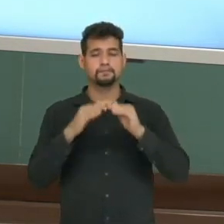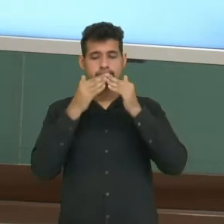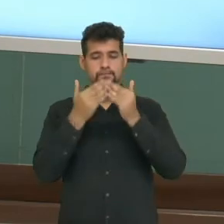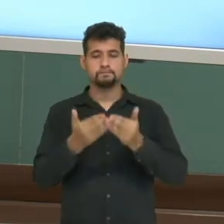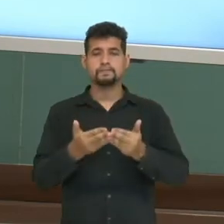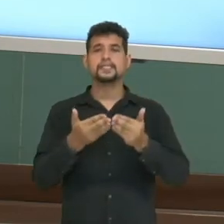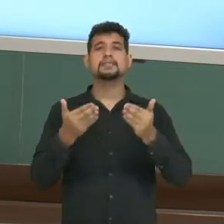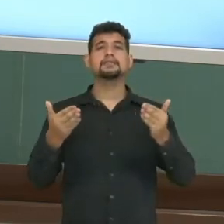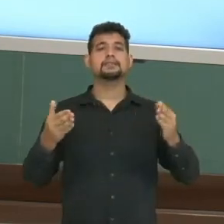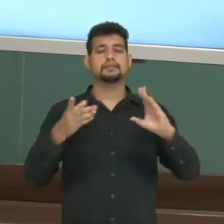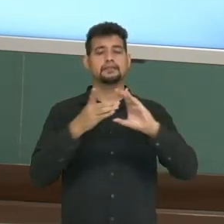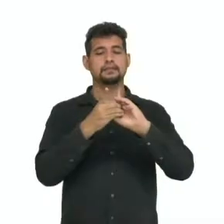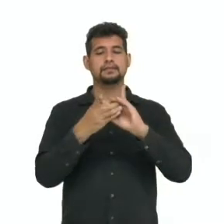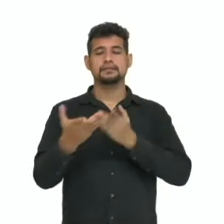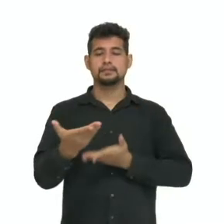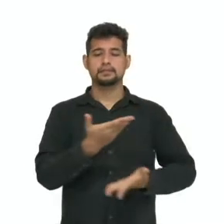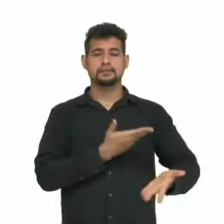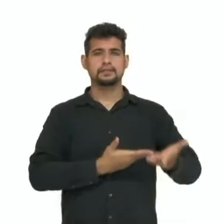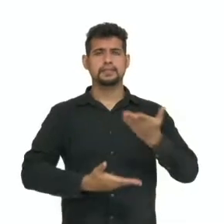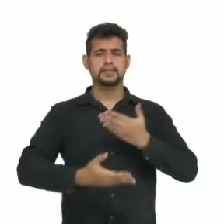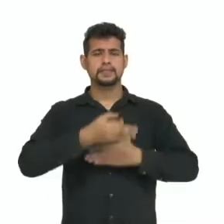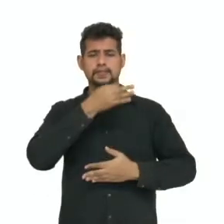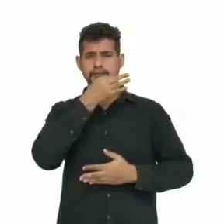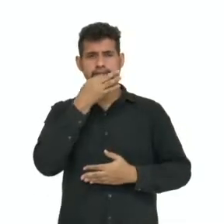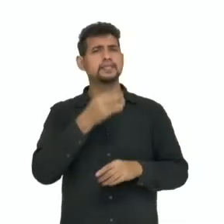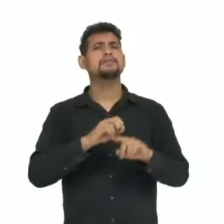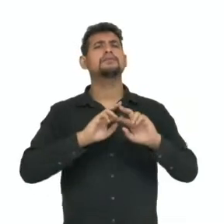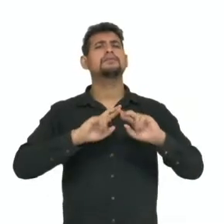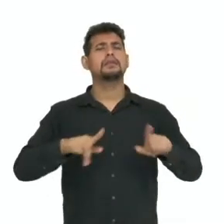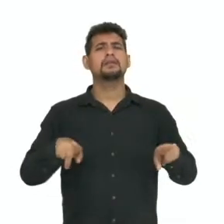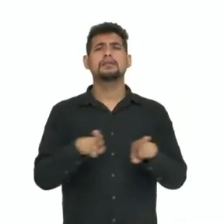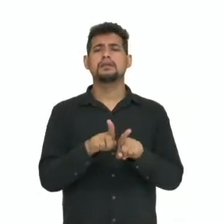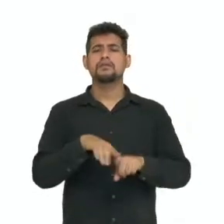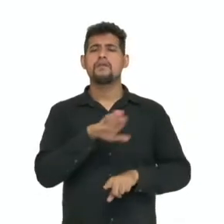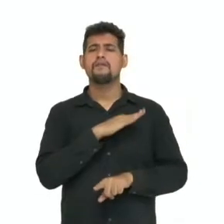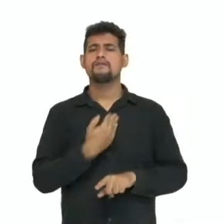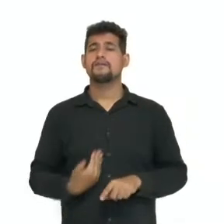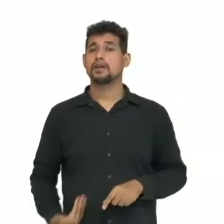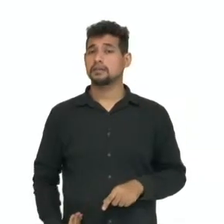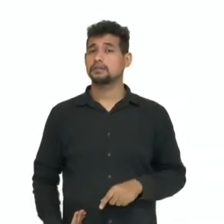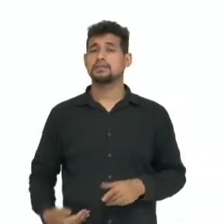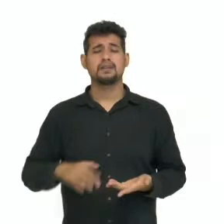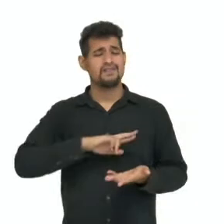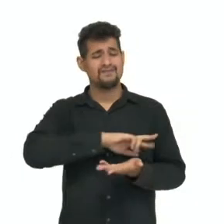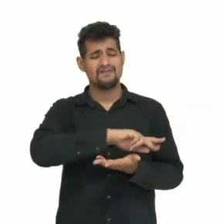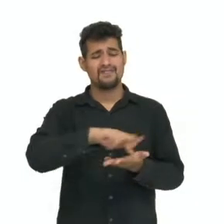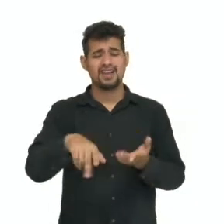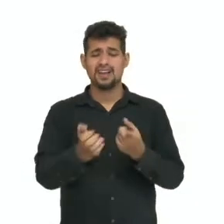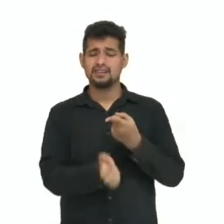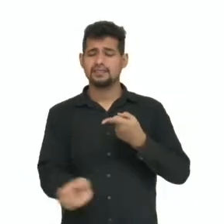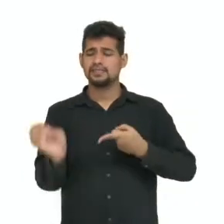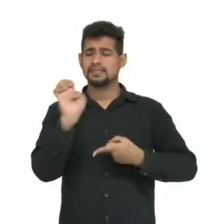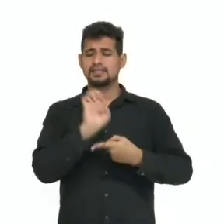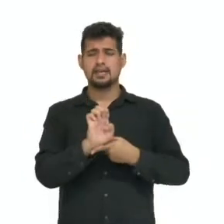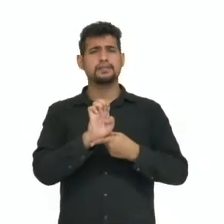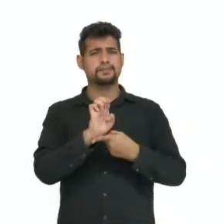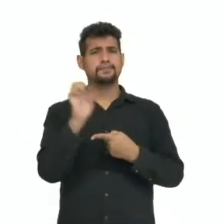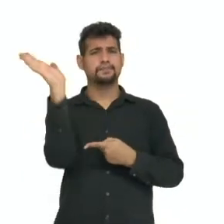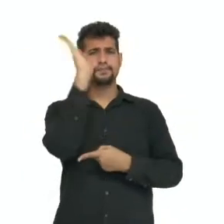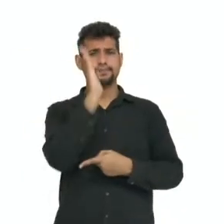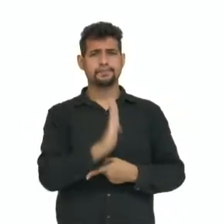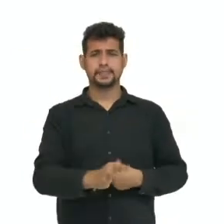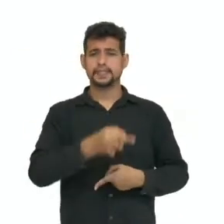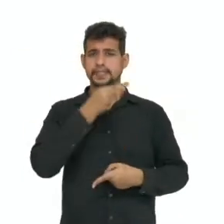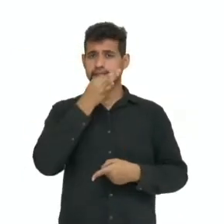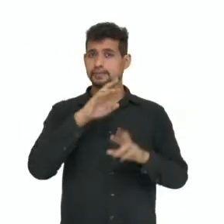da democracia. A oposição venceu as eleições para governador em muitos estados importantes do Brasil. A